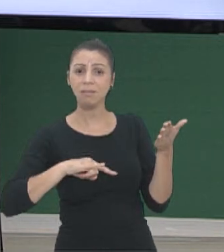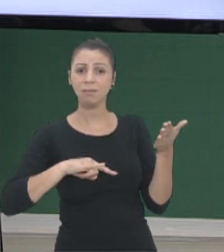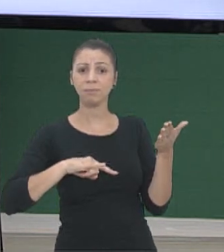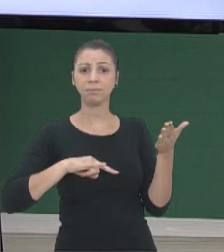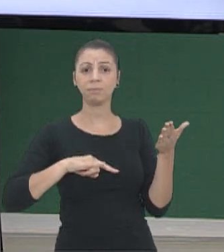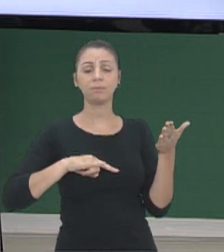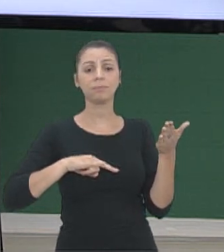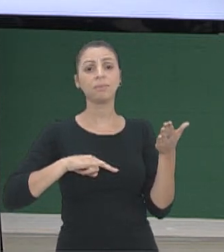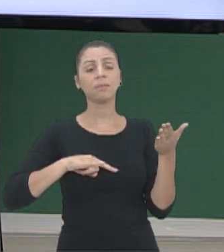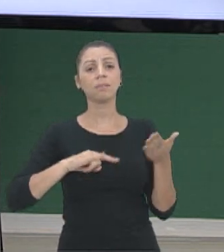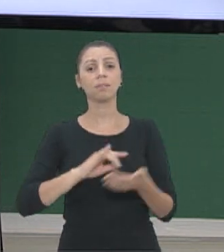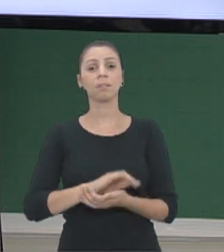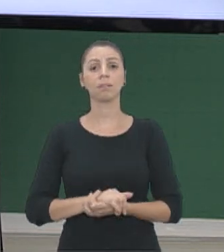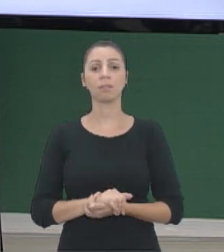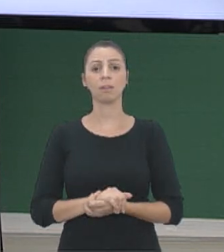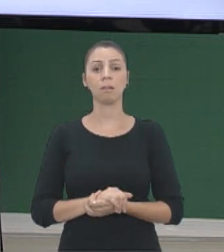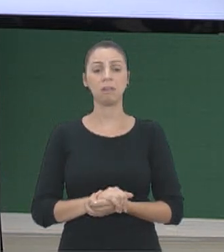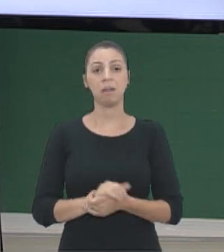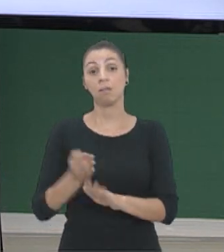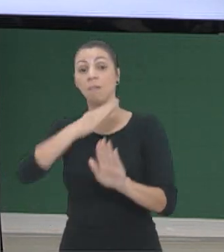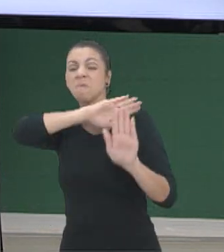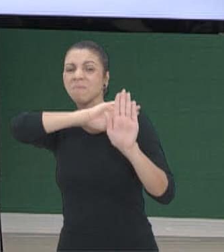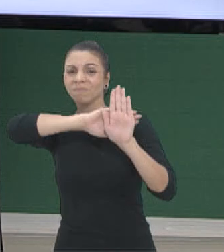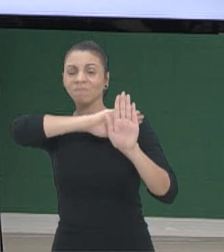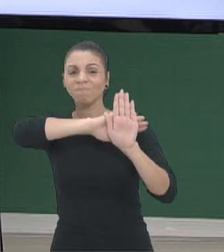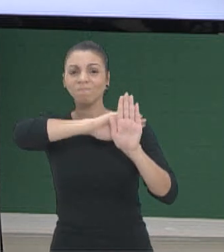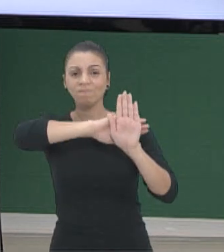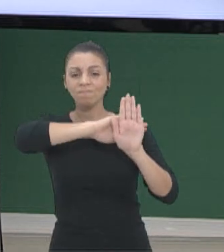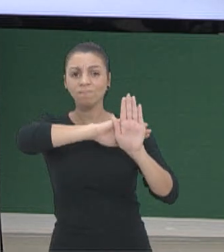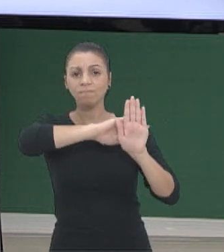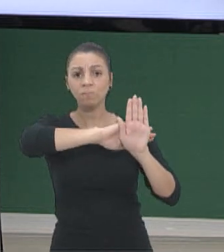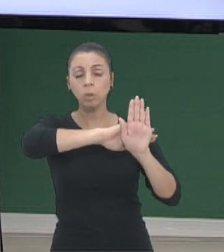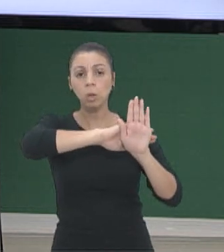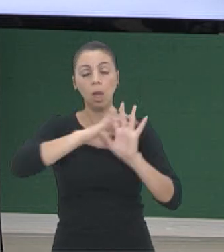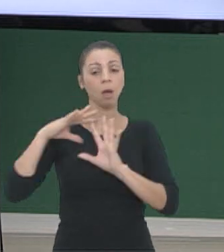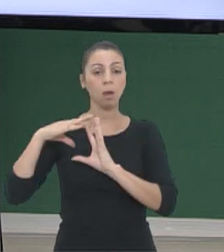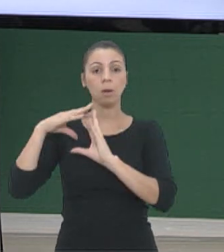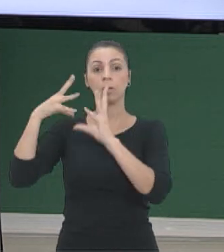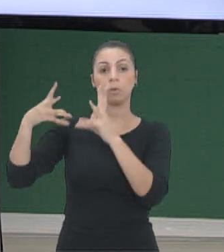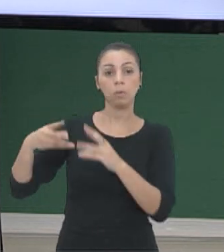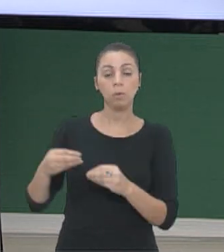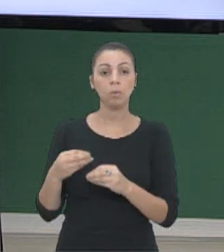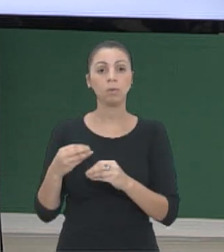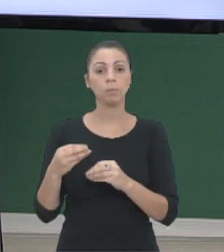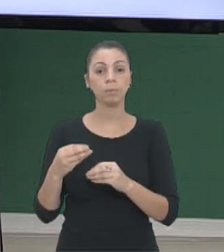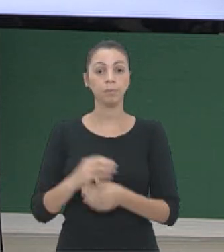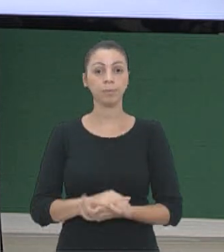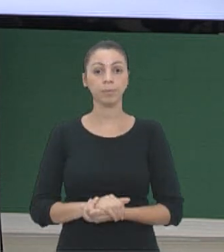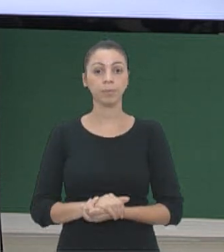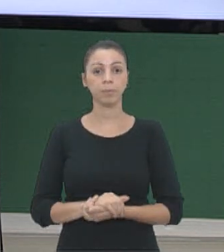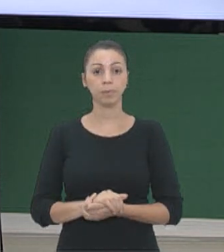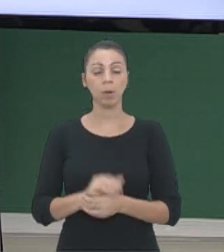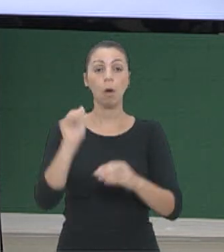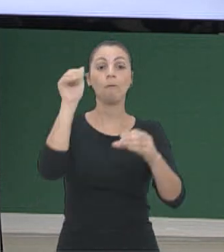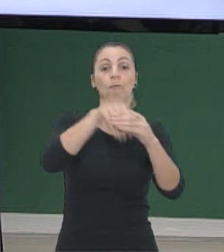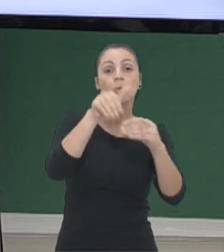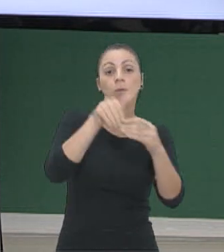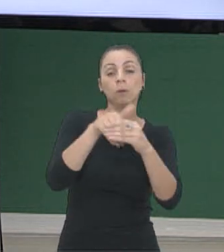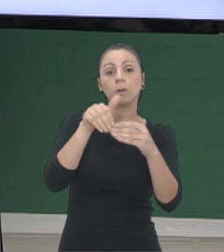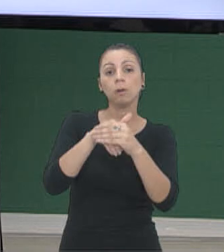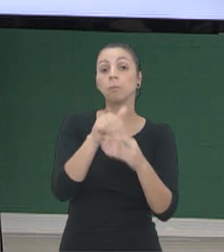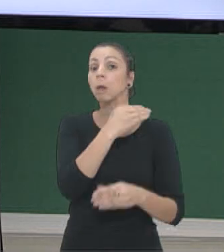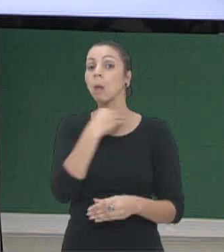estava fazendo essa conspiração, realmente todos aí vão acabar votando pela morte do